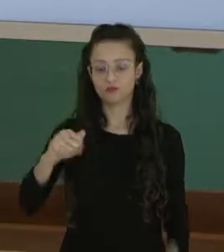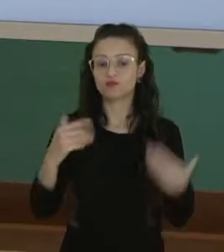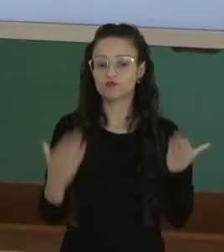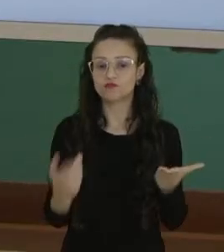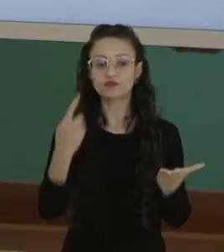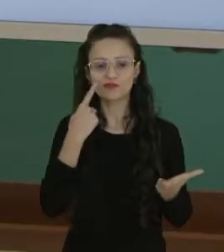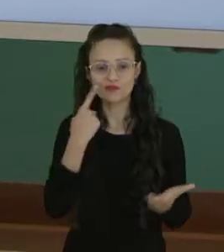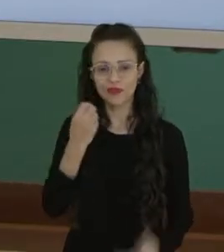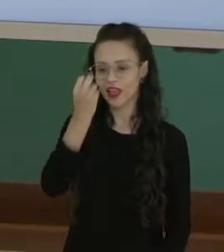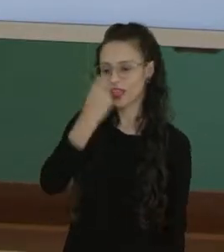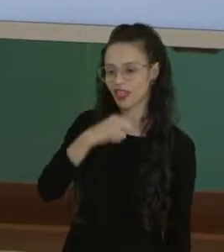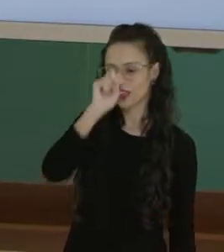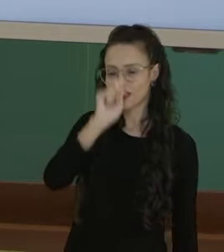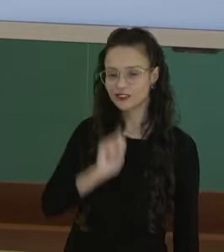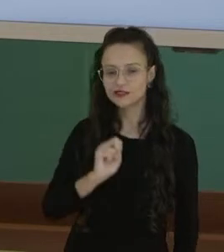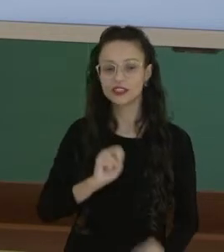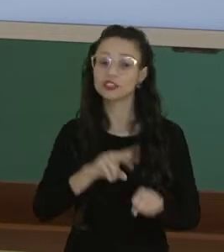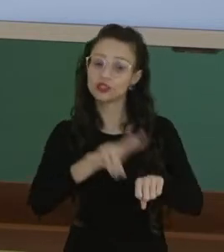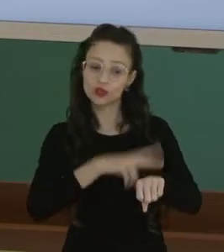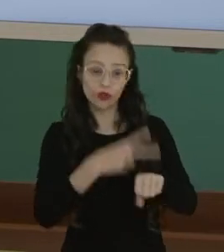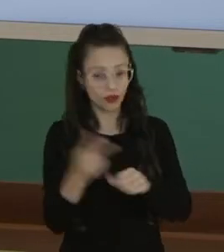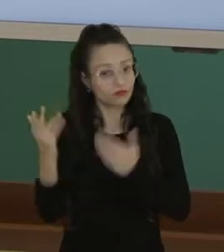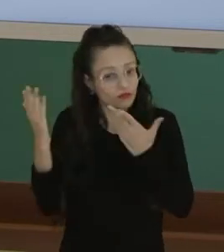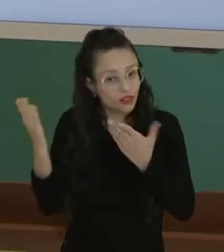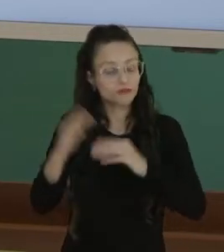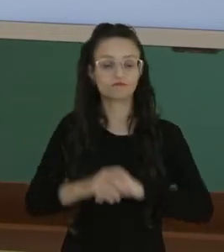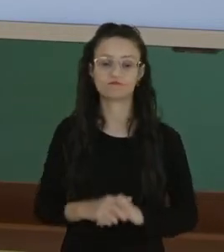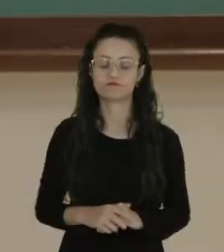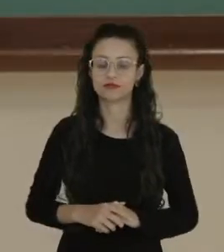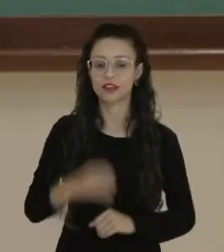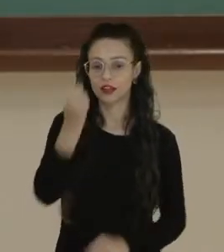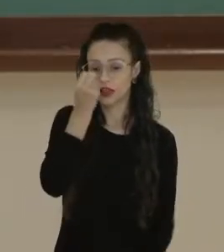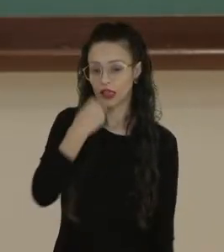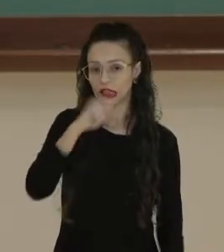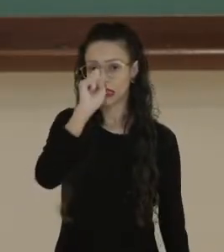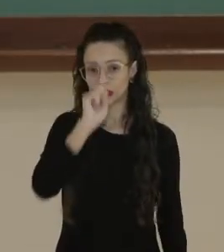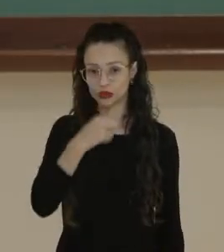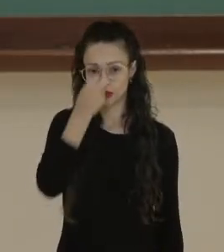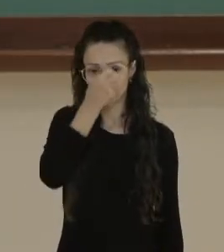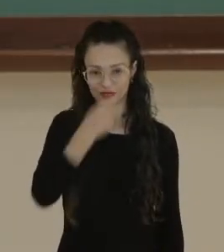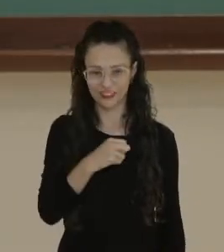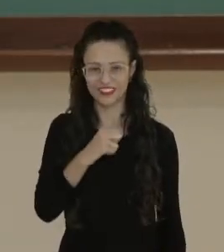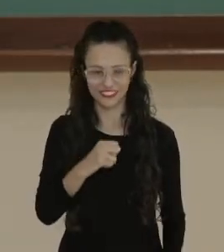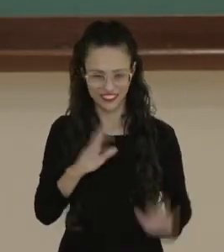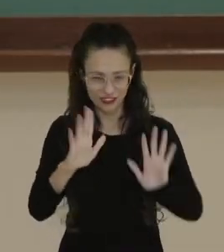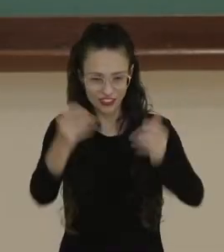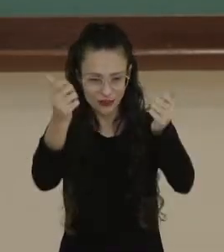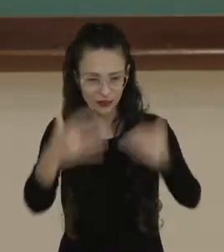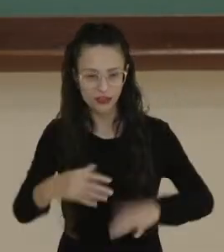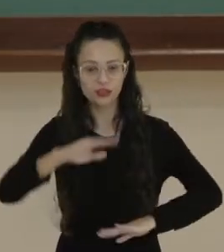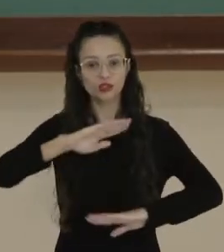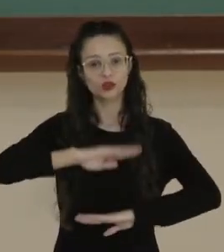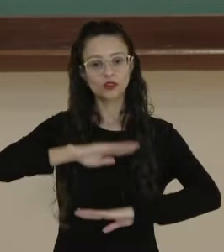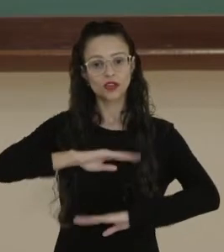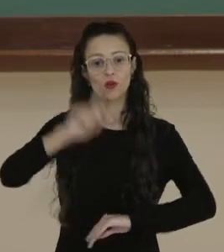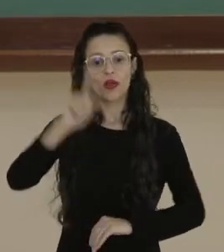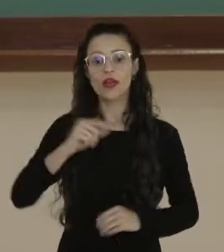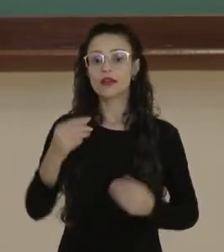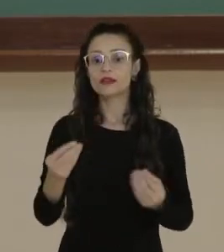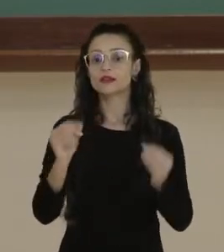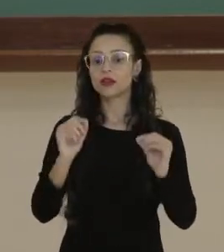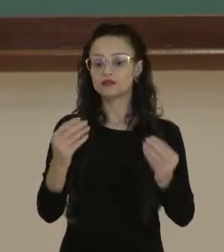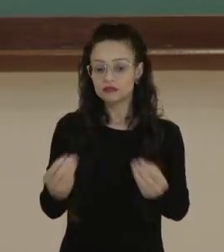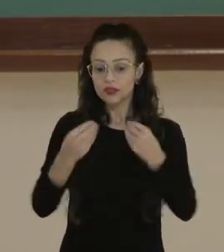do sorvete do achocolatado está aí. Então veja que o sorvete, nesse caso, como eu contei a situação, ele é usado para gerar mais calor, ou